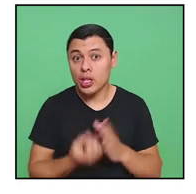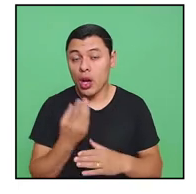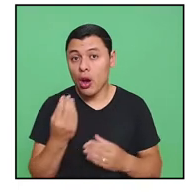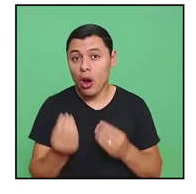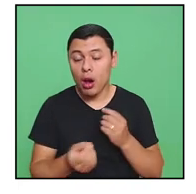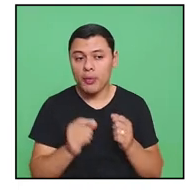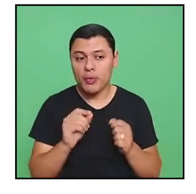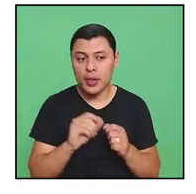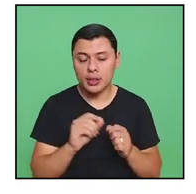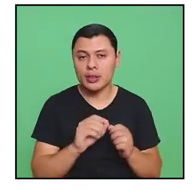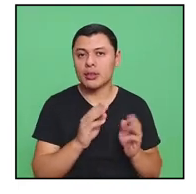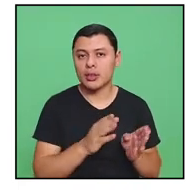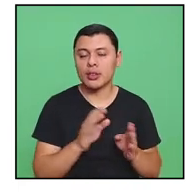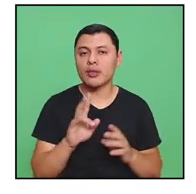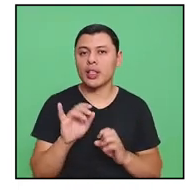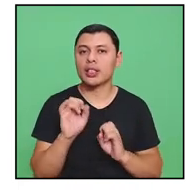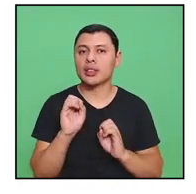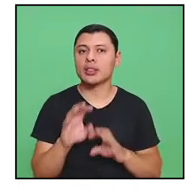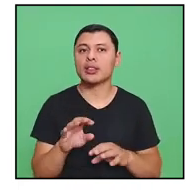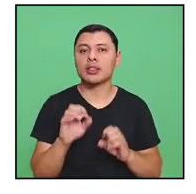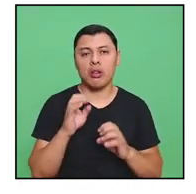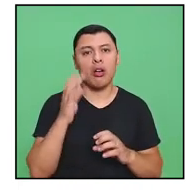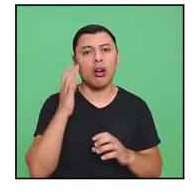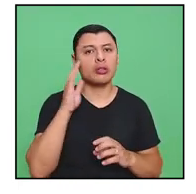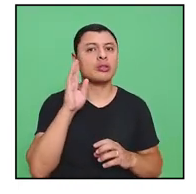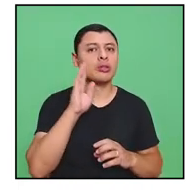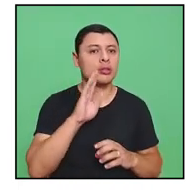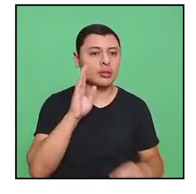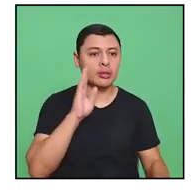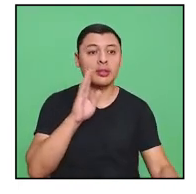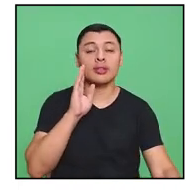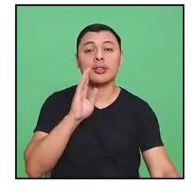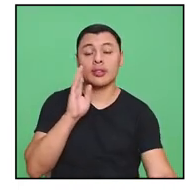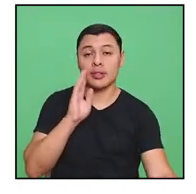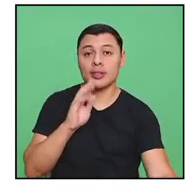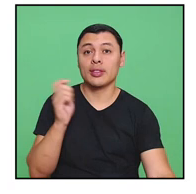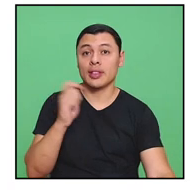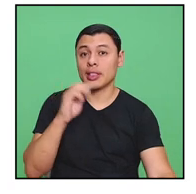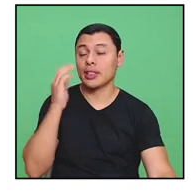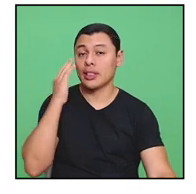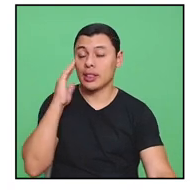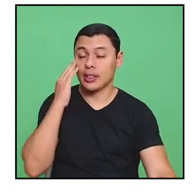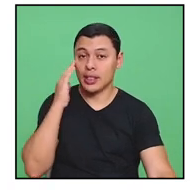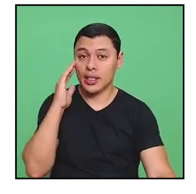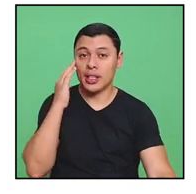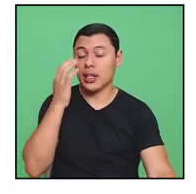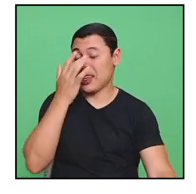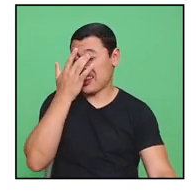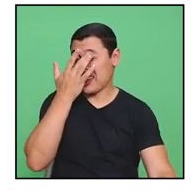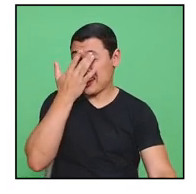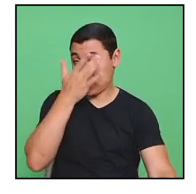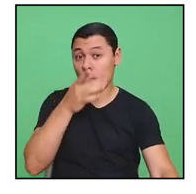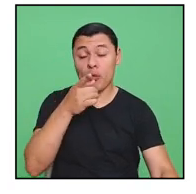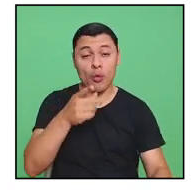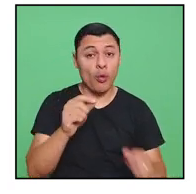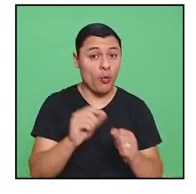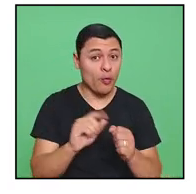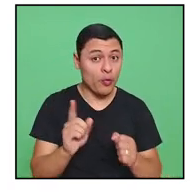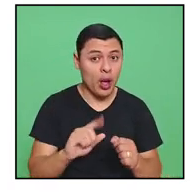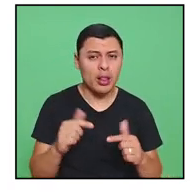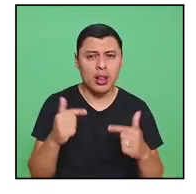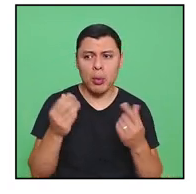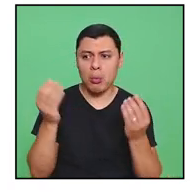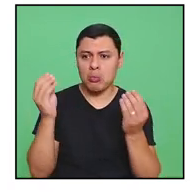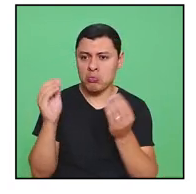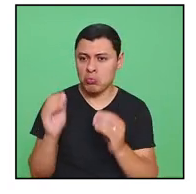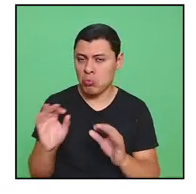NFT. Então, acho que é bem interessante para entender, sabe? Mesmo que você não vá colocar nenhum trabalho ou tokenizar nenhum